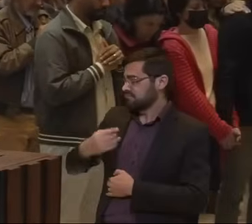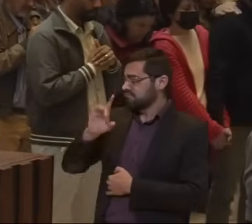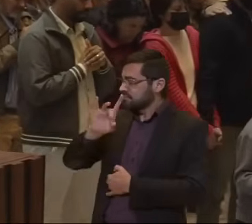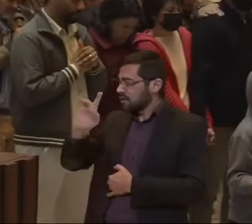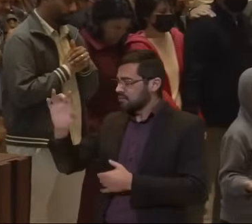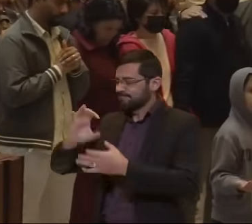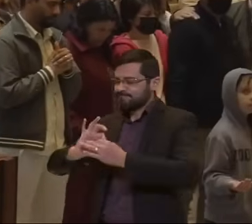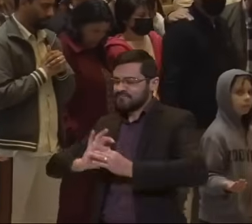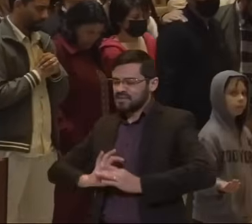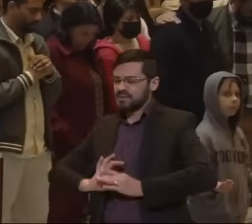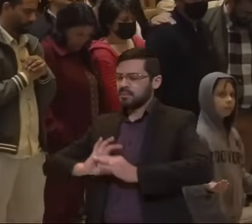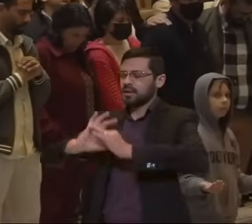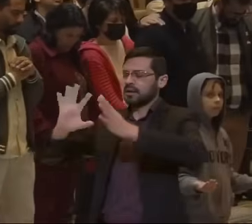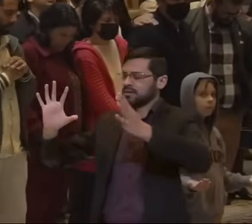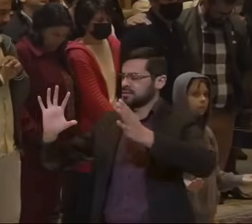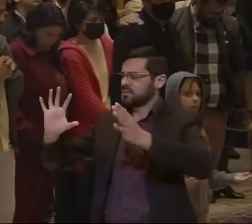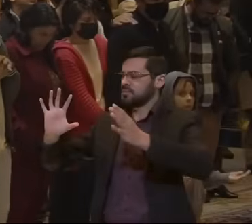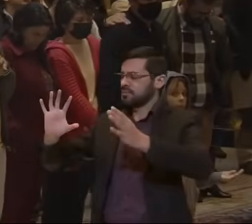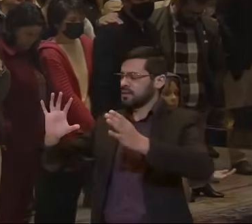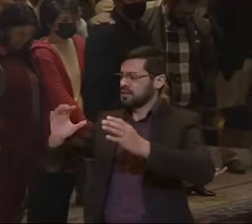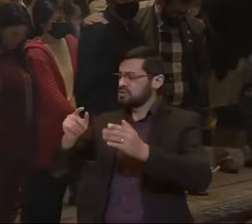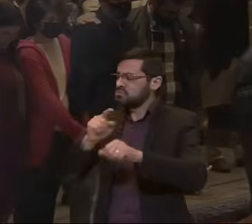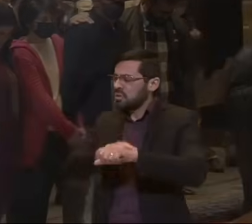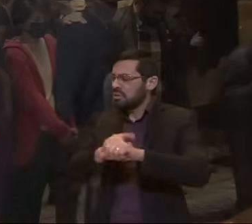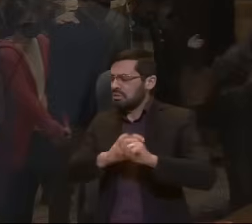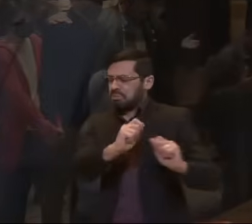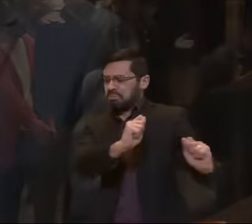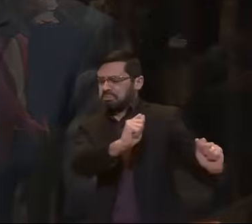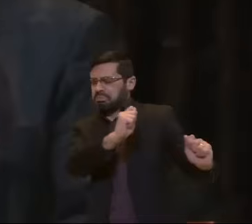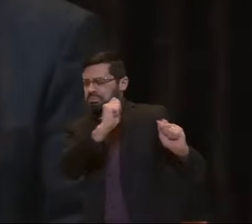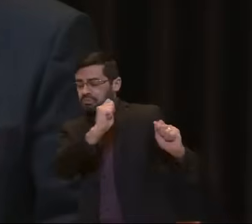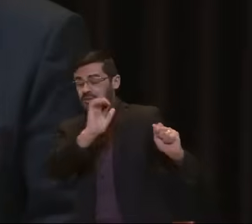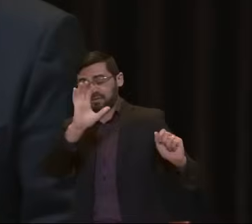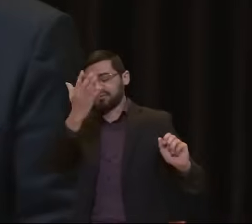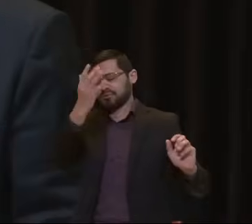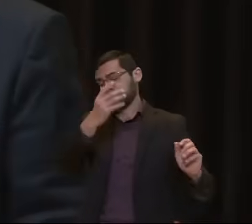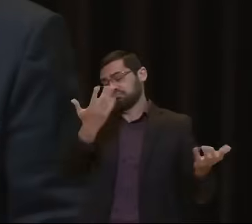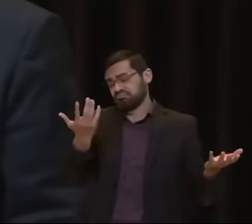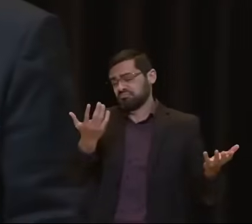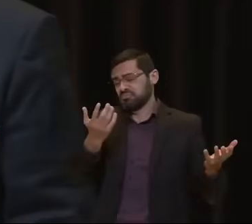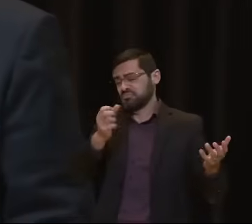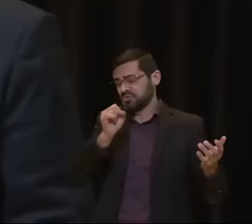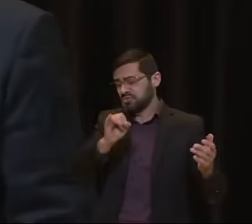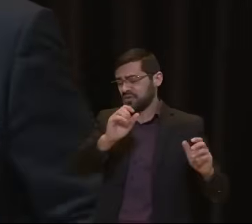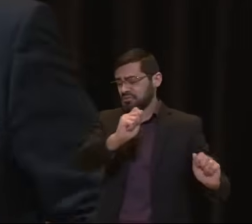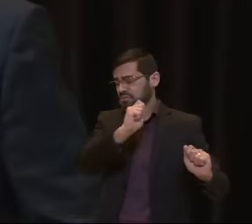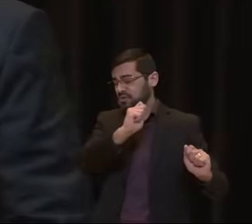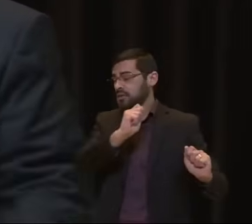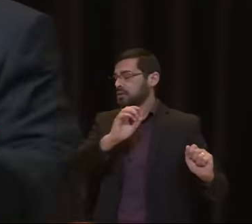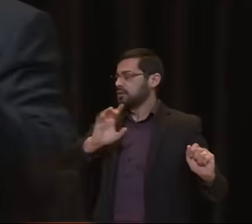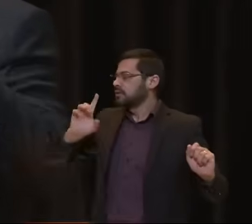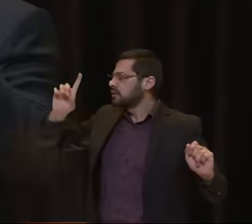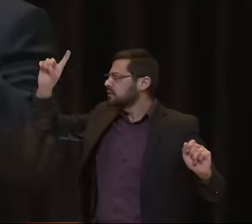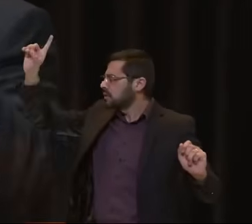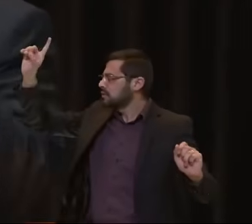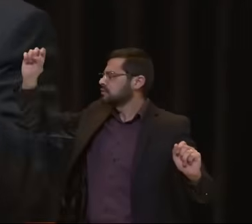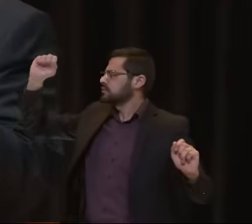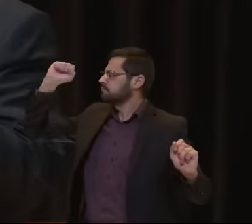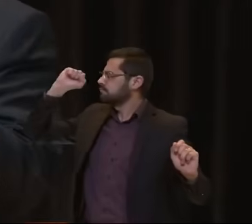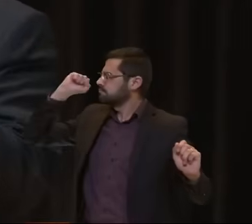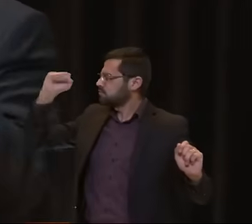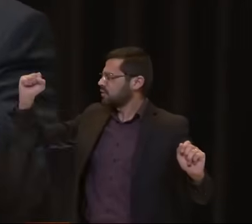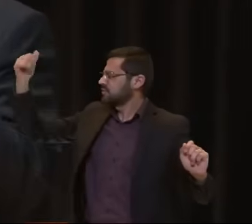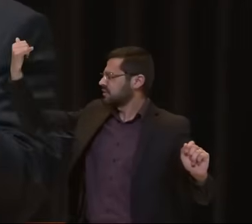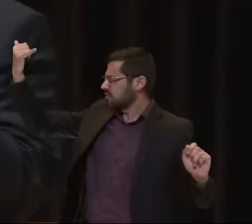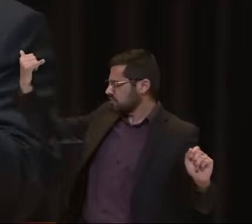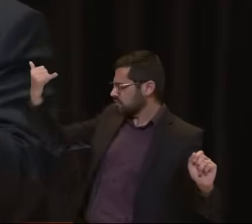livres. E quando elas forem tentadas, porque serão, Senhor, que o Senhor possa, de uma maneira